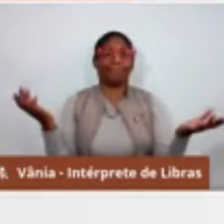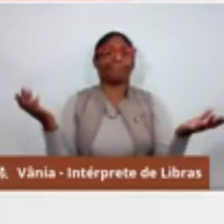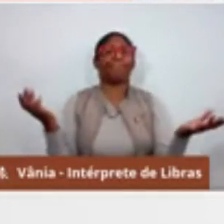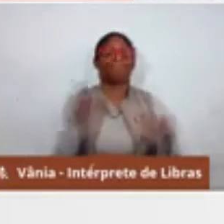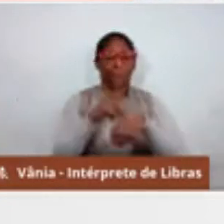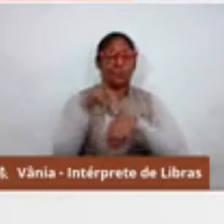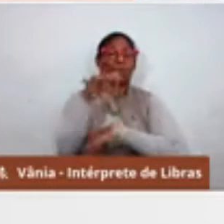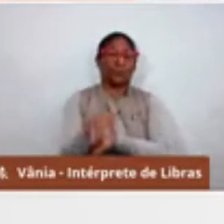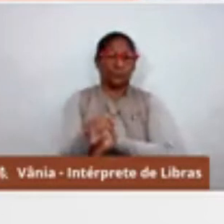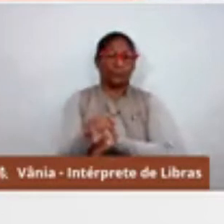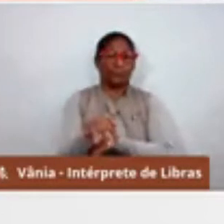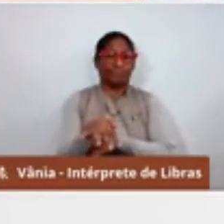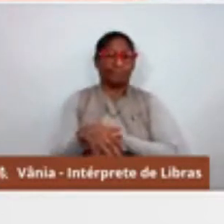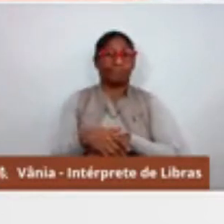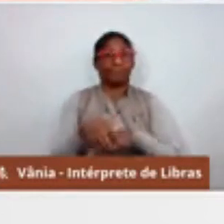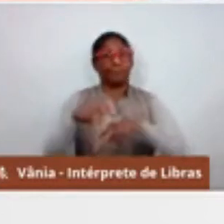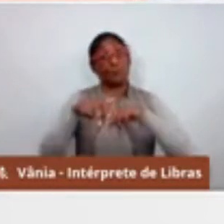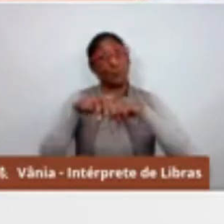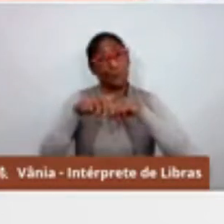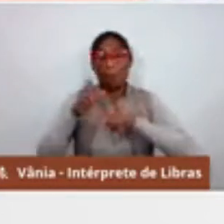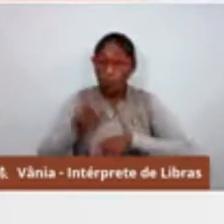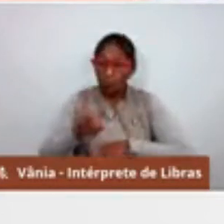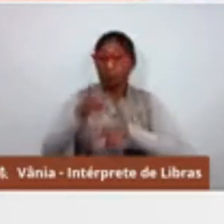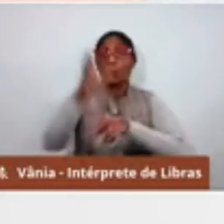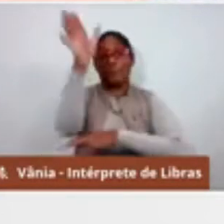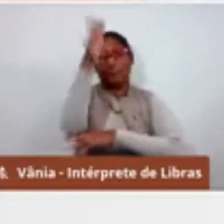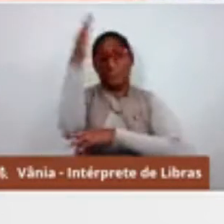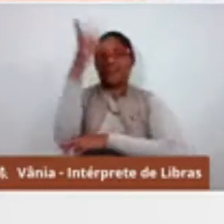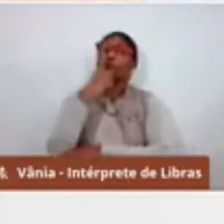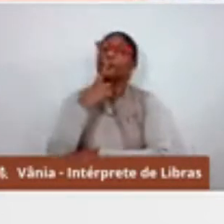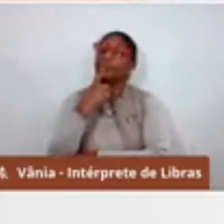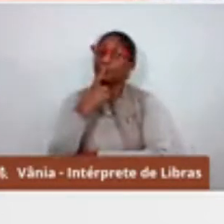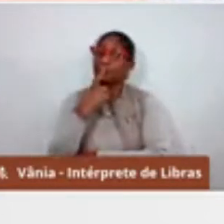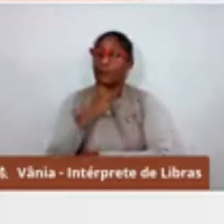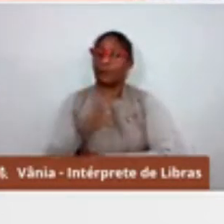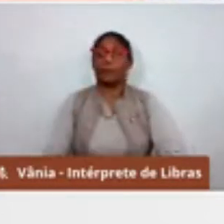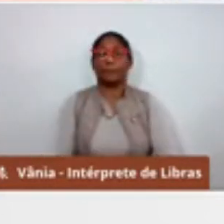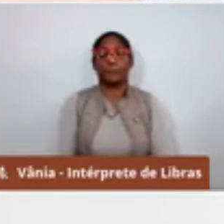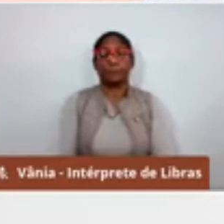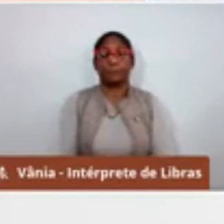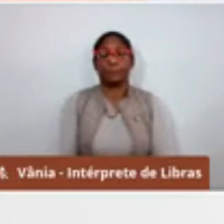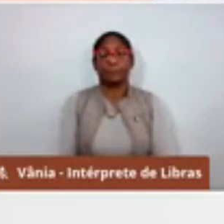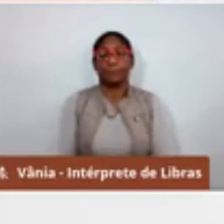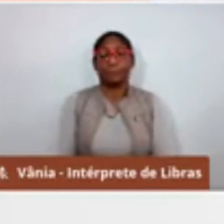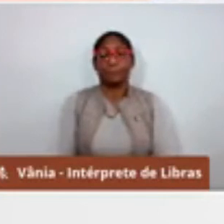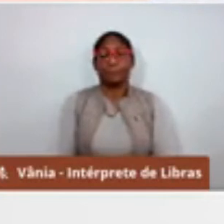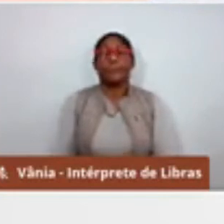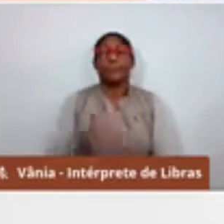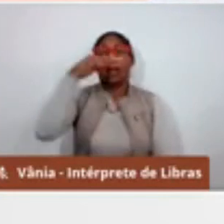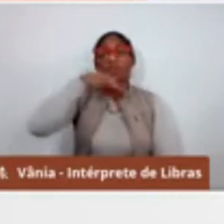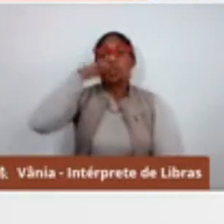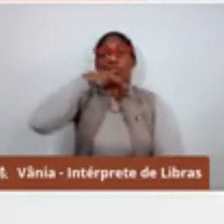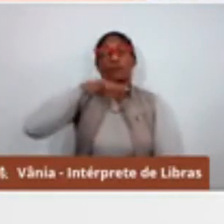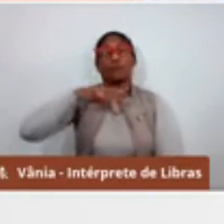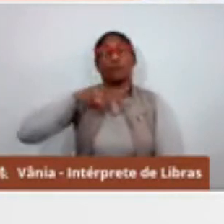Passo Fundo, por isso ela se mantém na bandeira vermelha. Caxias do Sul tinha